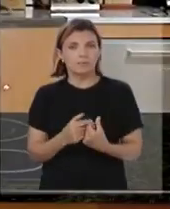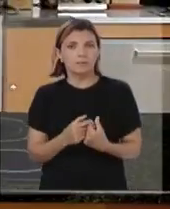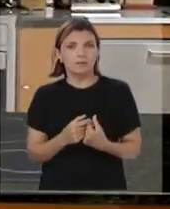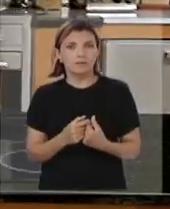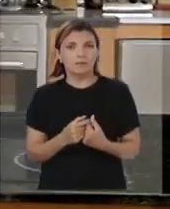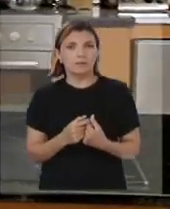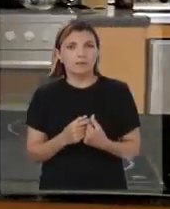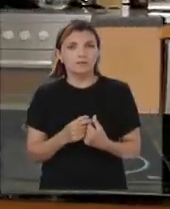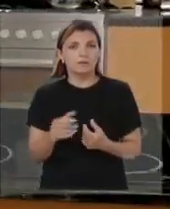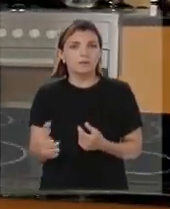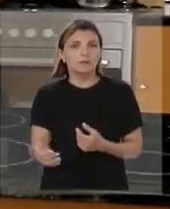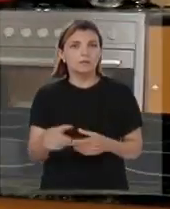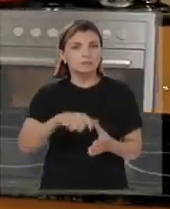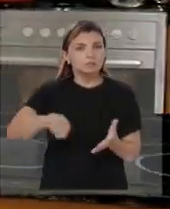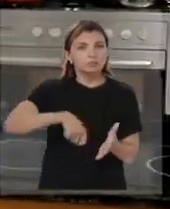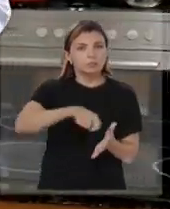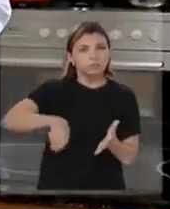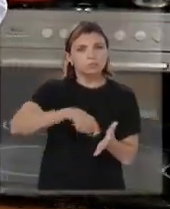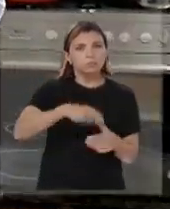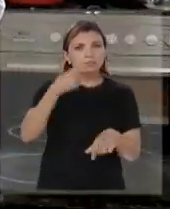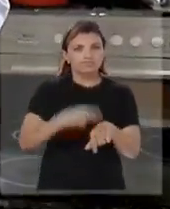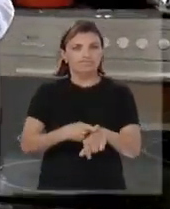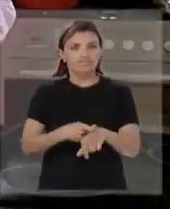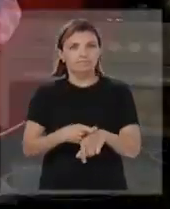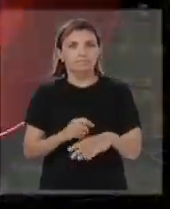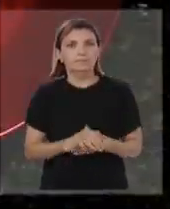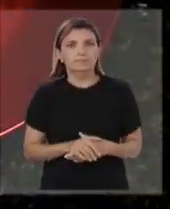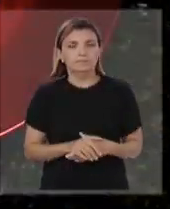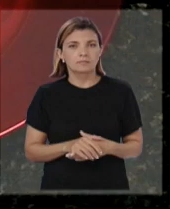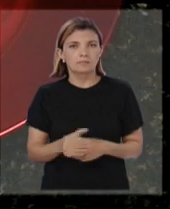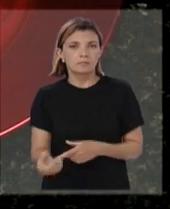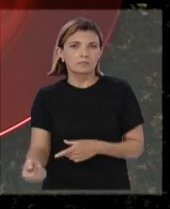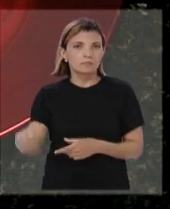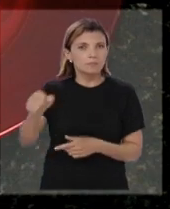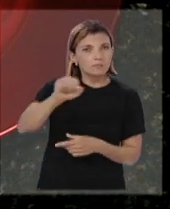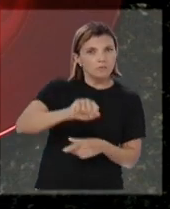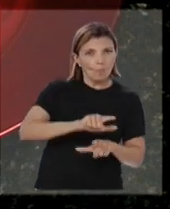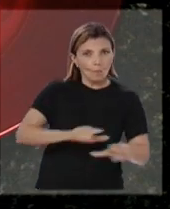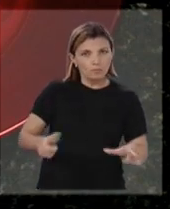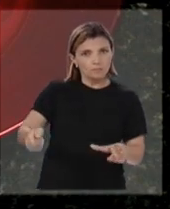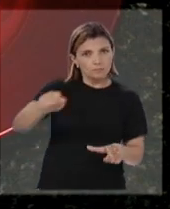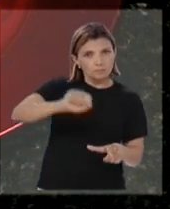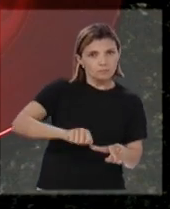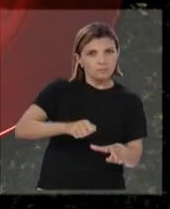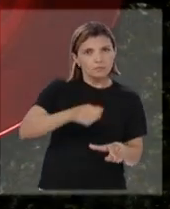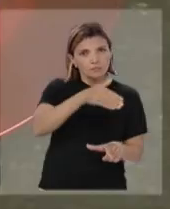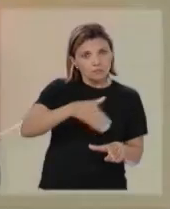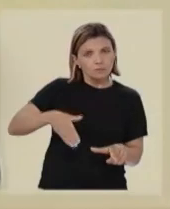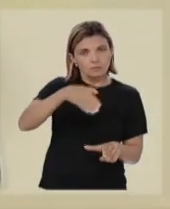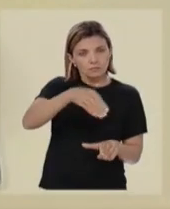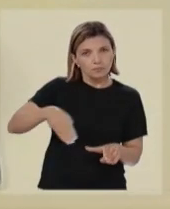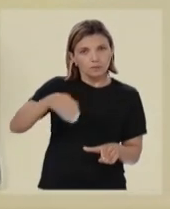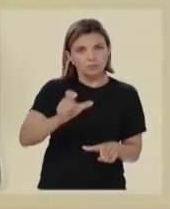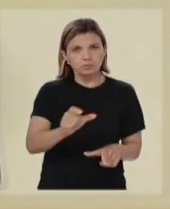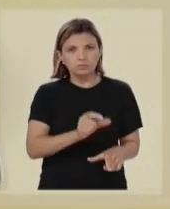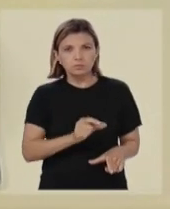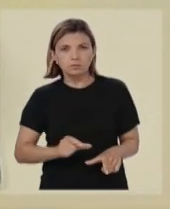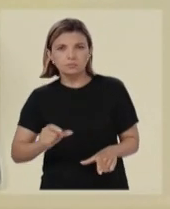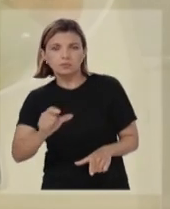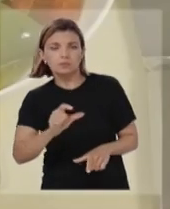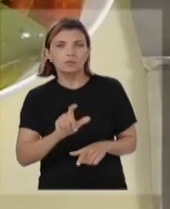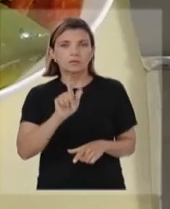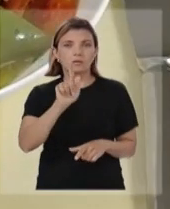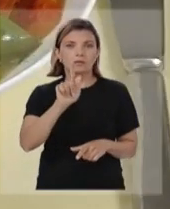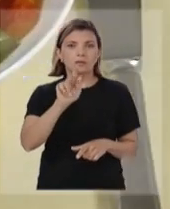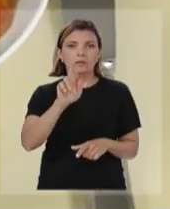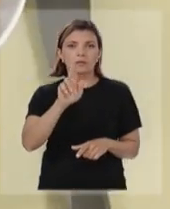é só tirar do fogo e mexer até que fique firme. Despeje em uma superfície lisa e corte em tabletes. Olha só que